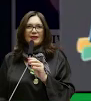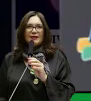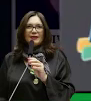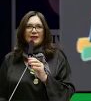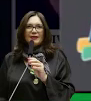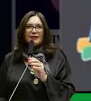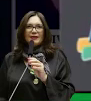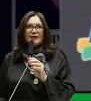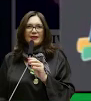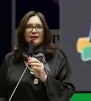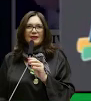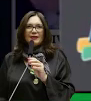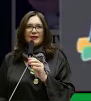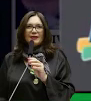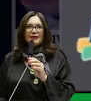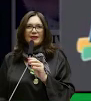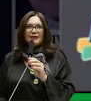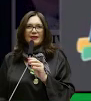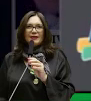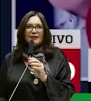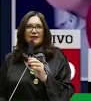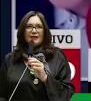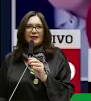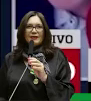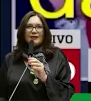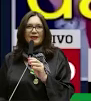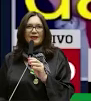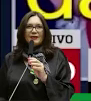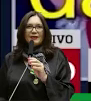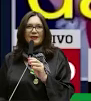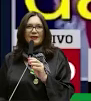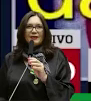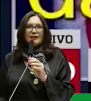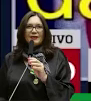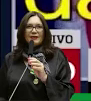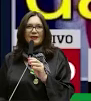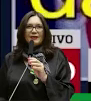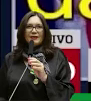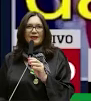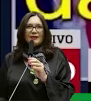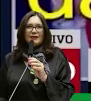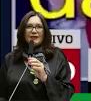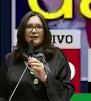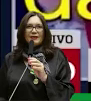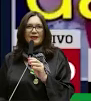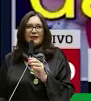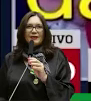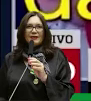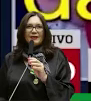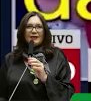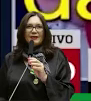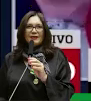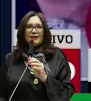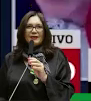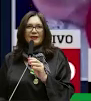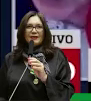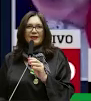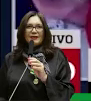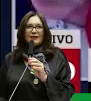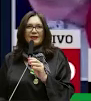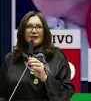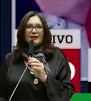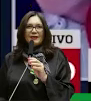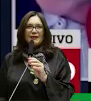goiás e helder barbalho do pará em seguida numa nota oficial da embaixada embaixador disse o seguinte